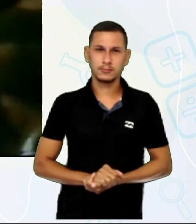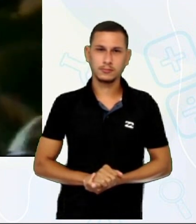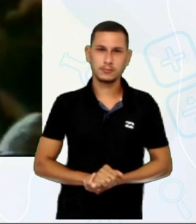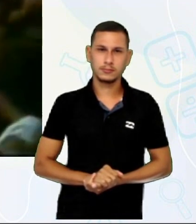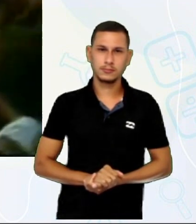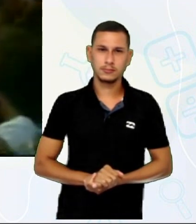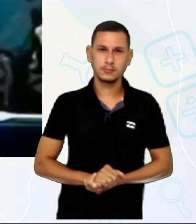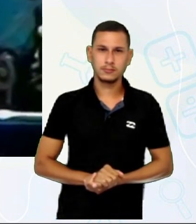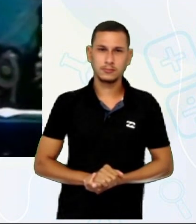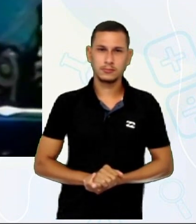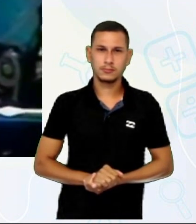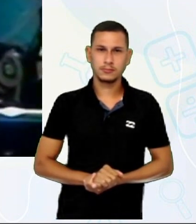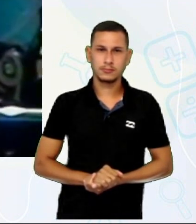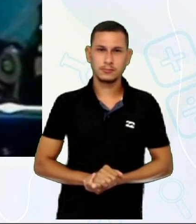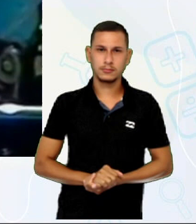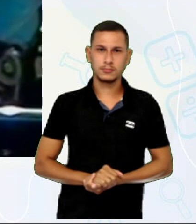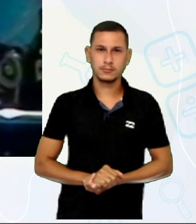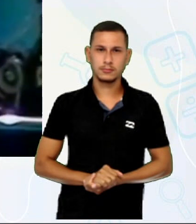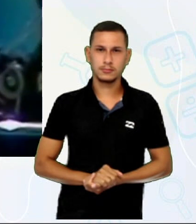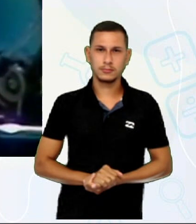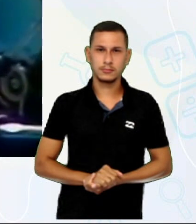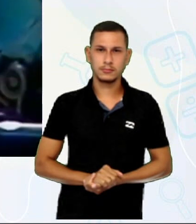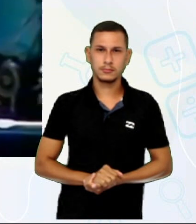pedi, quanto foi, foi do meu rei.